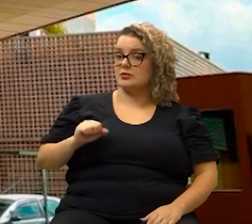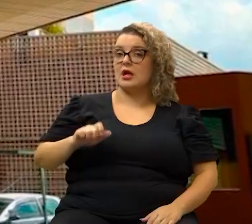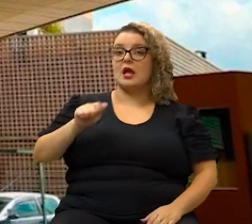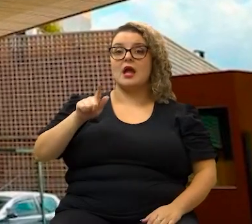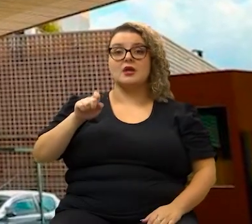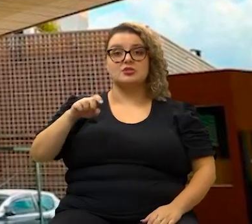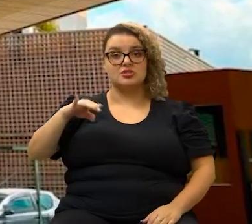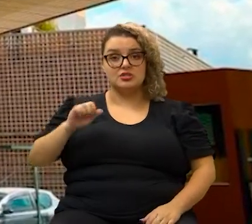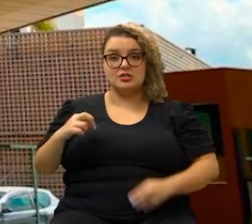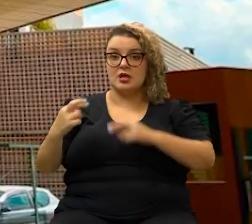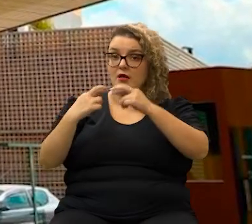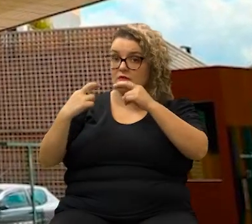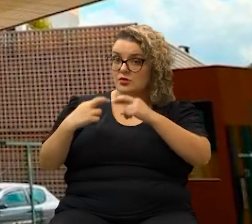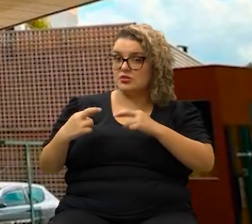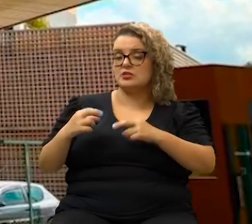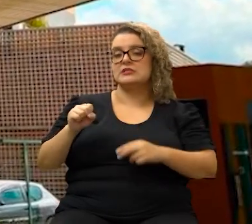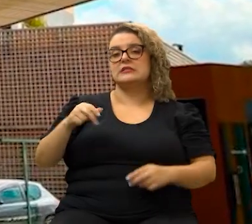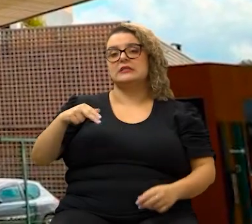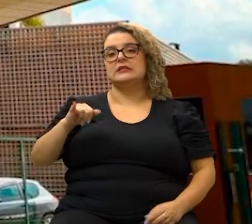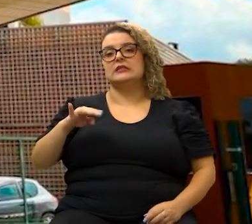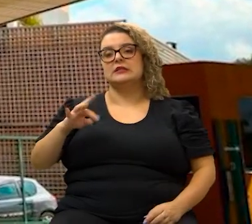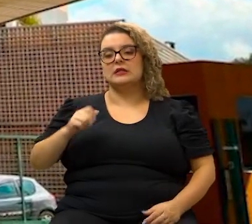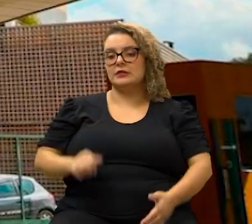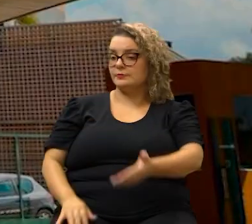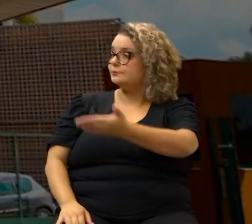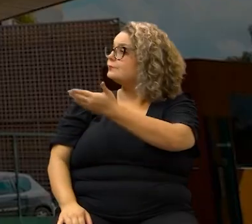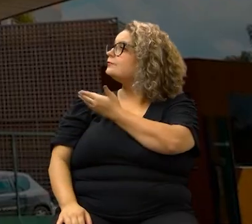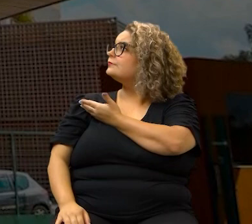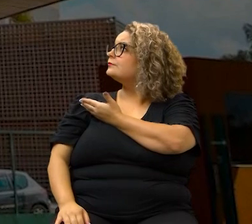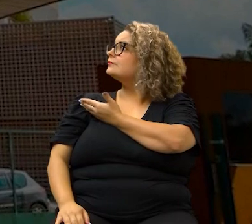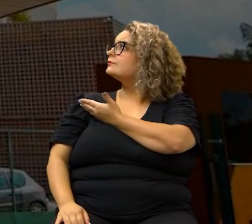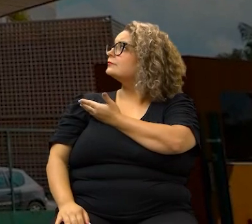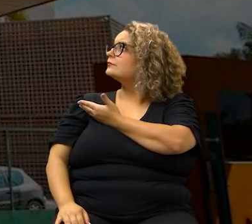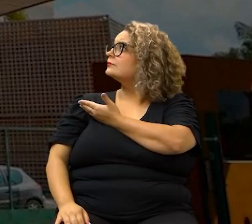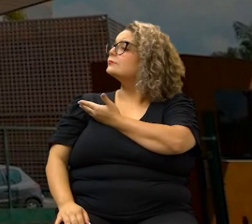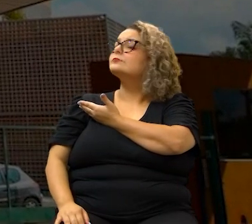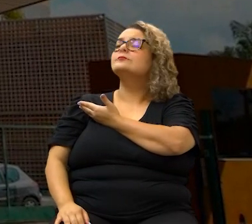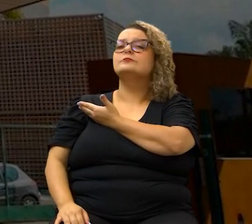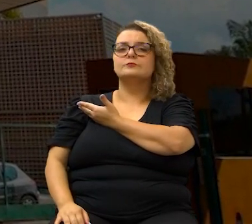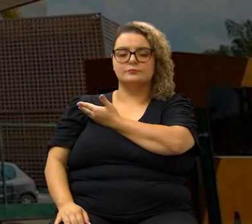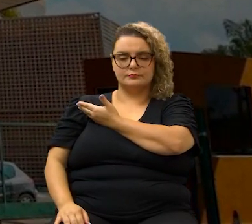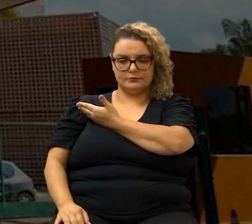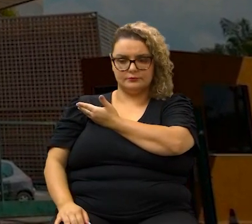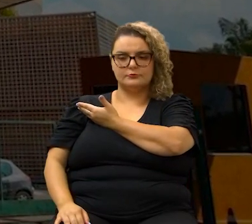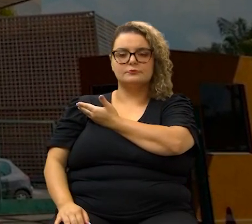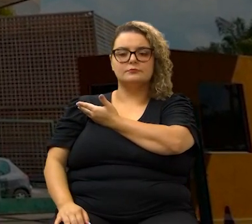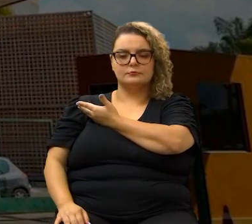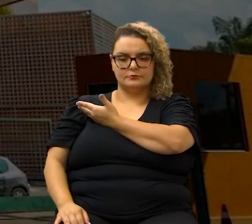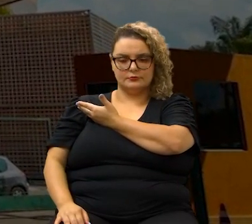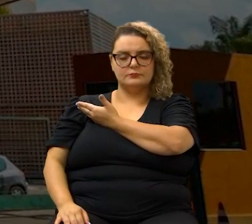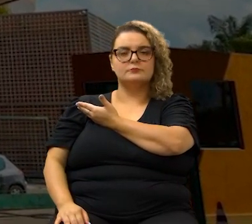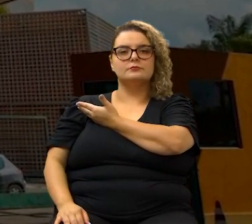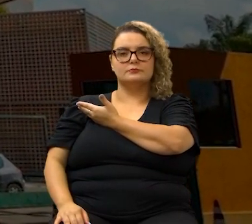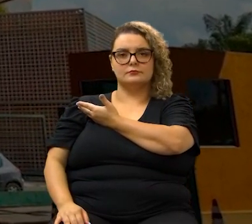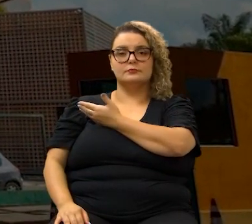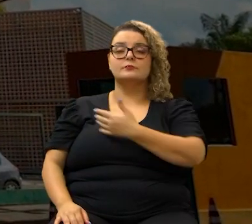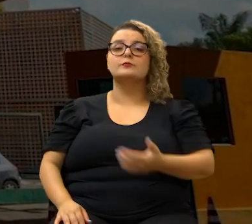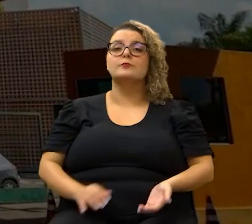registradas pela Agência Nacional de Vigilância Sanitária que são a i carid o DIT e o